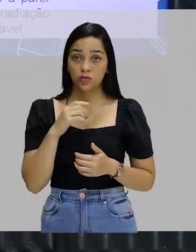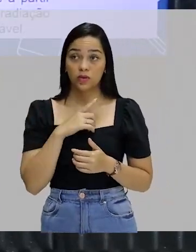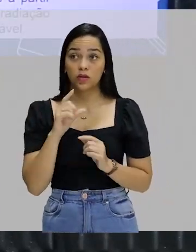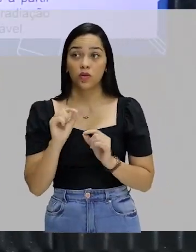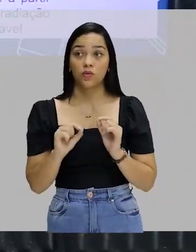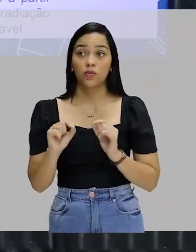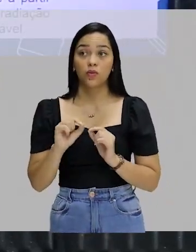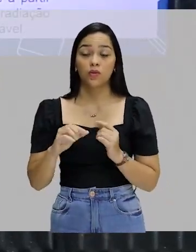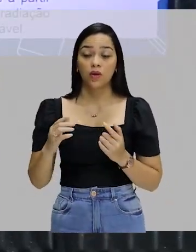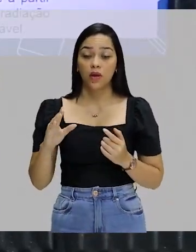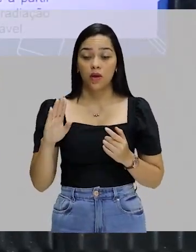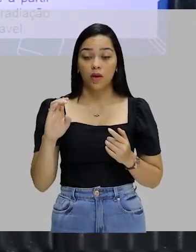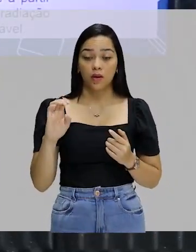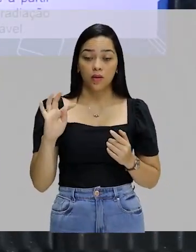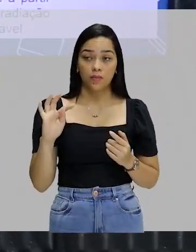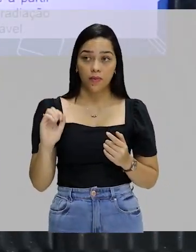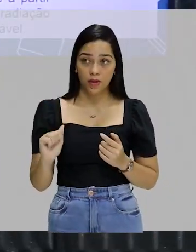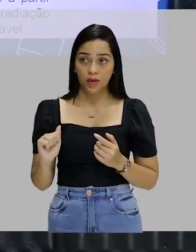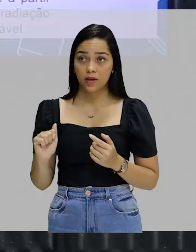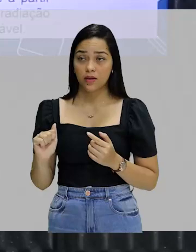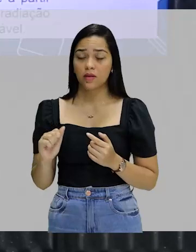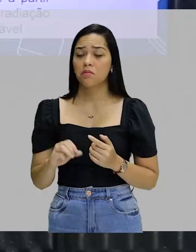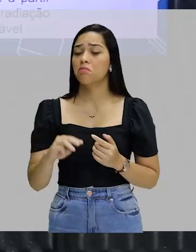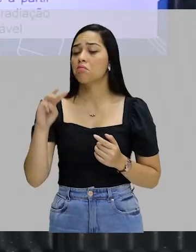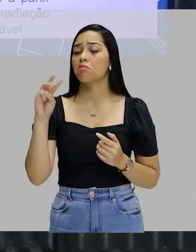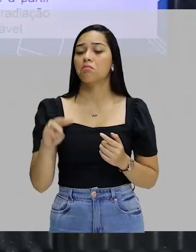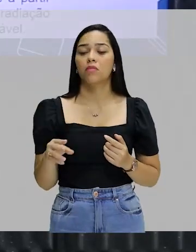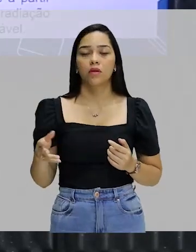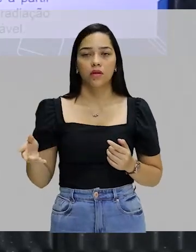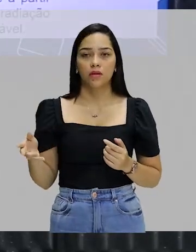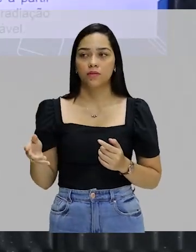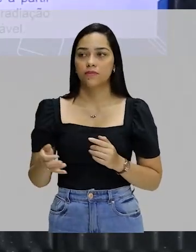partícula beta. Quem é a partícula beta?